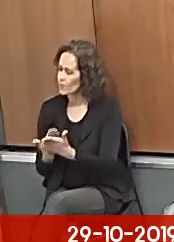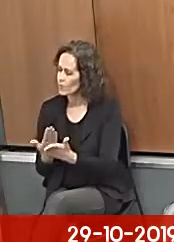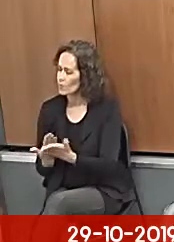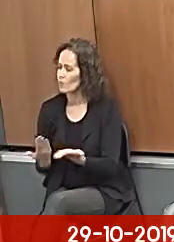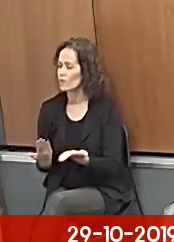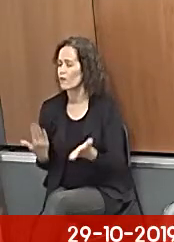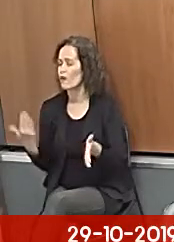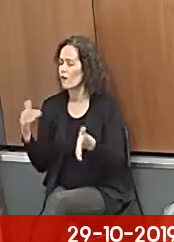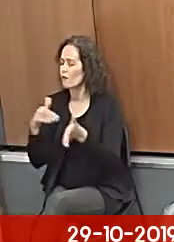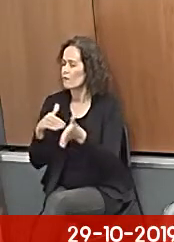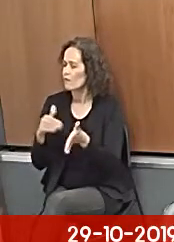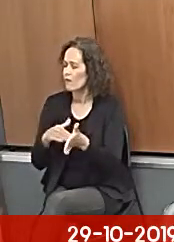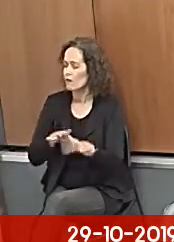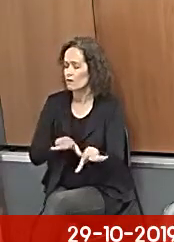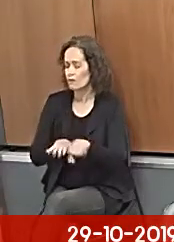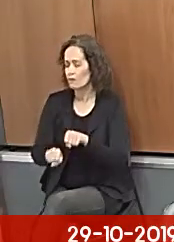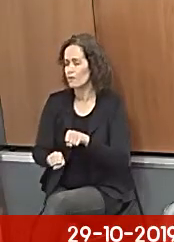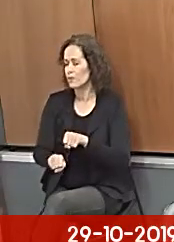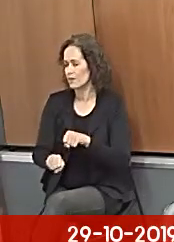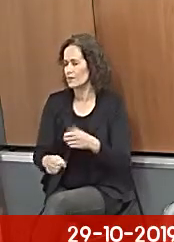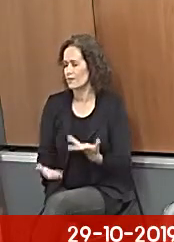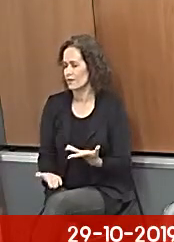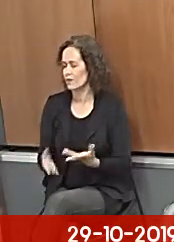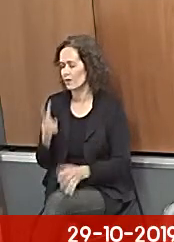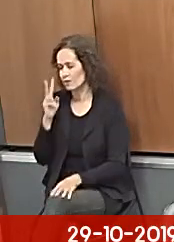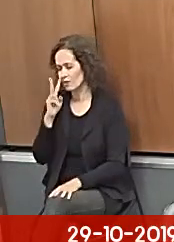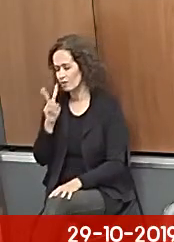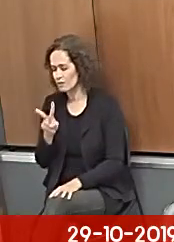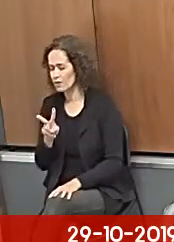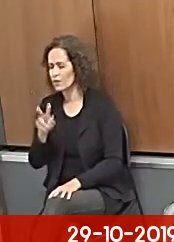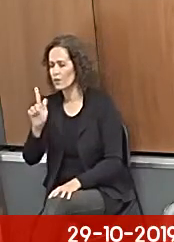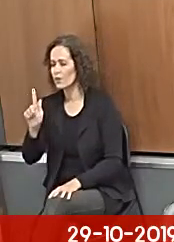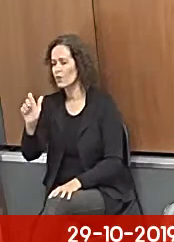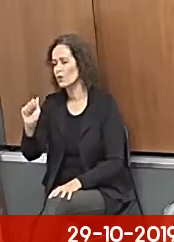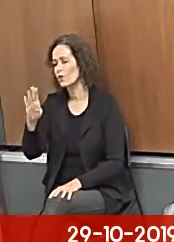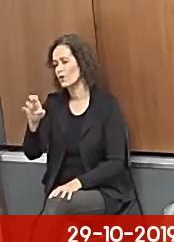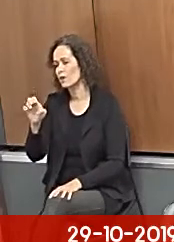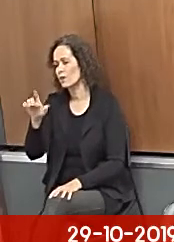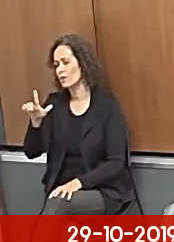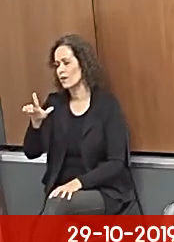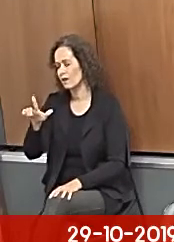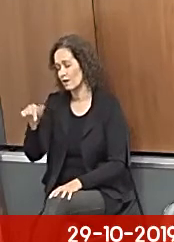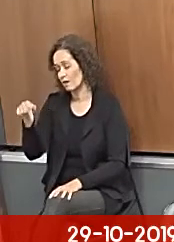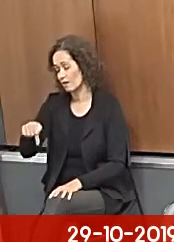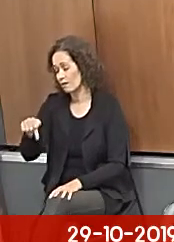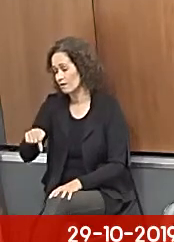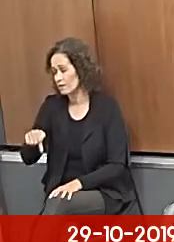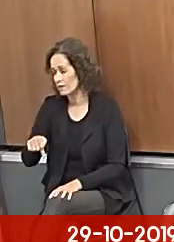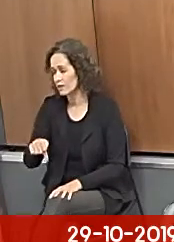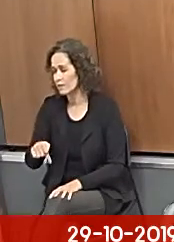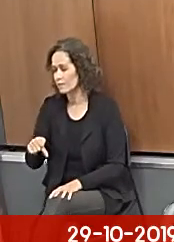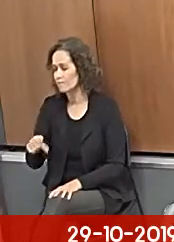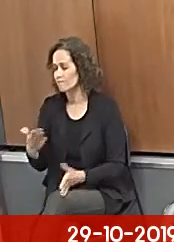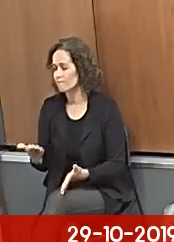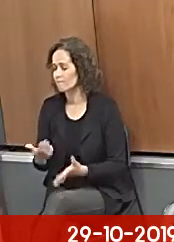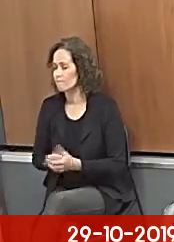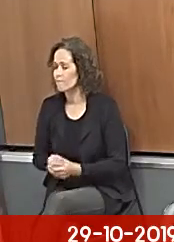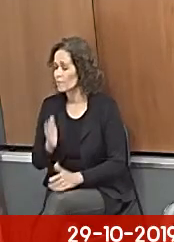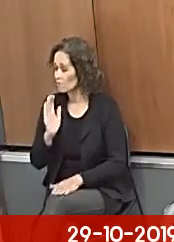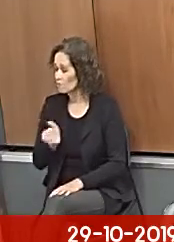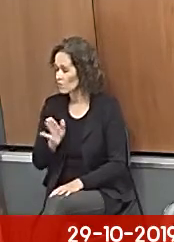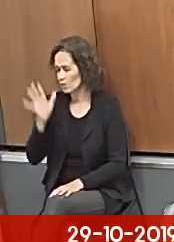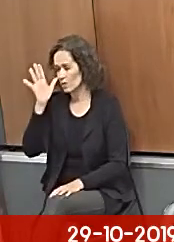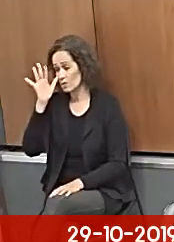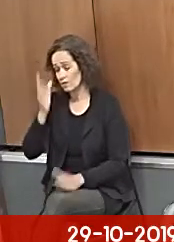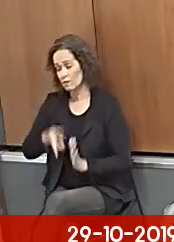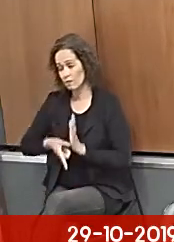naquela parte de formação. Eu estou vendo o Gabriel. Gabriel, aqui eu vou te falar uma coisa aqui. Eu já tinha observado